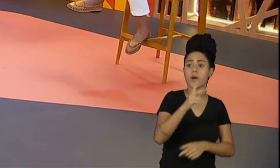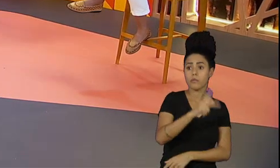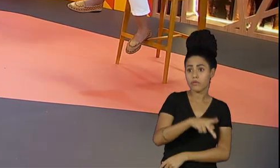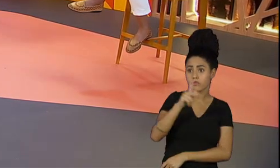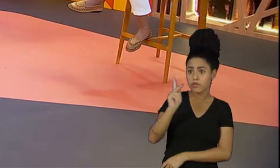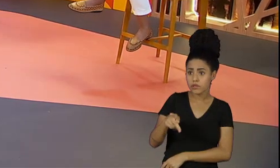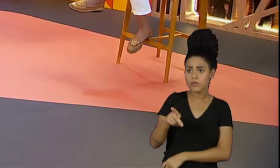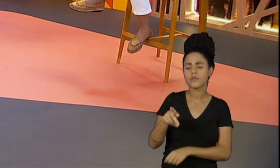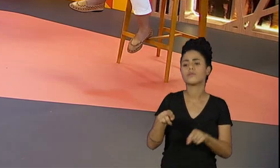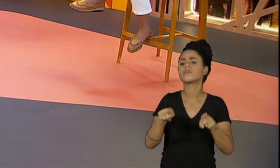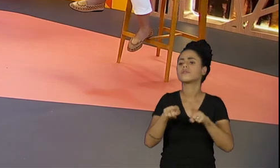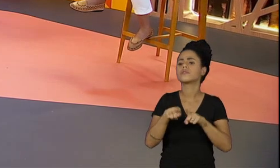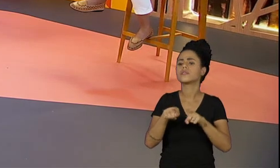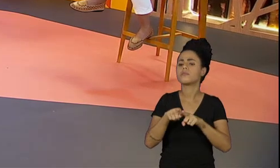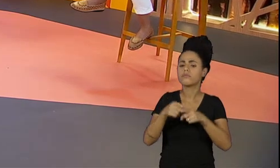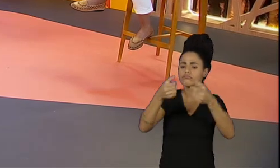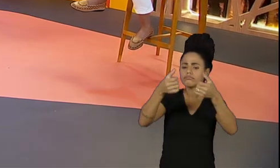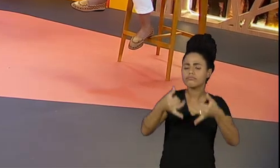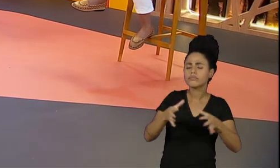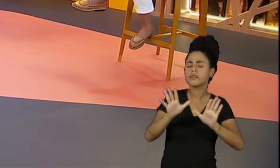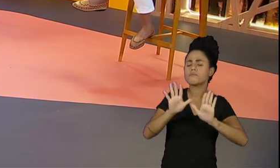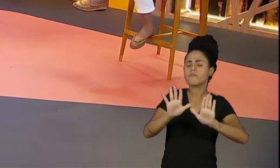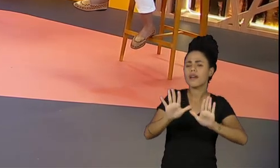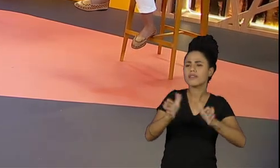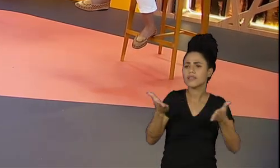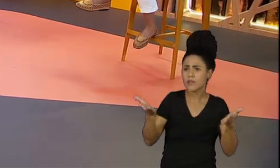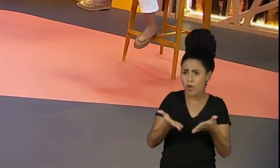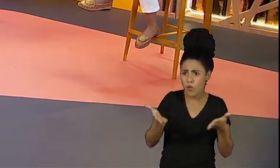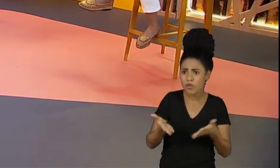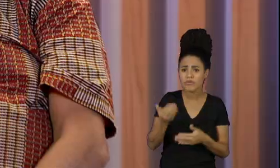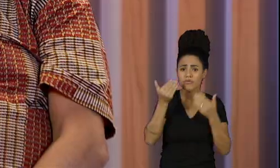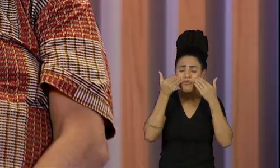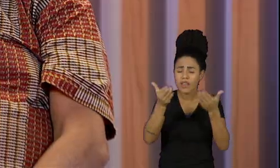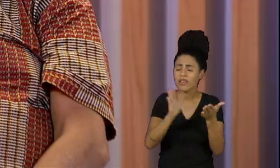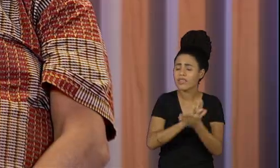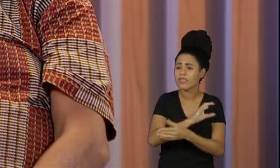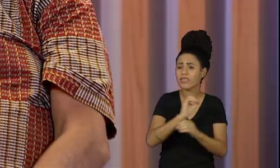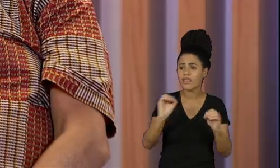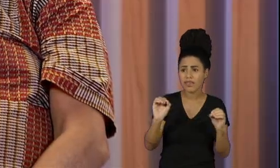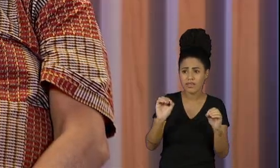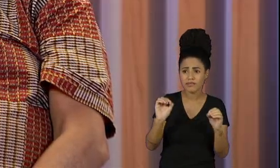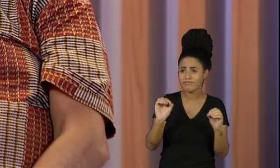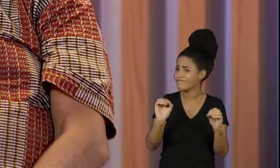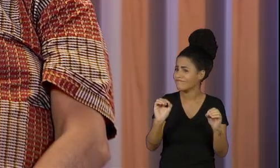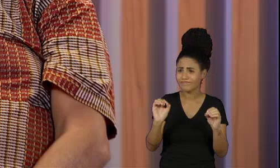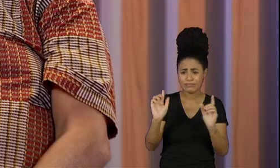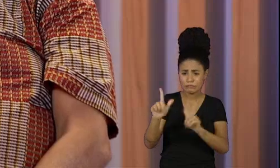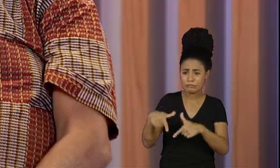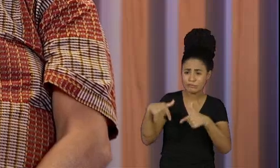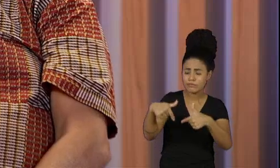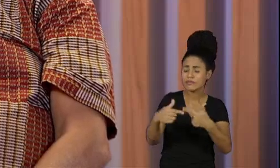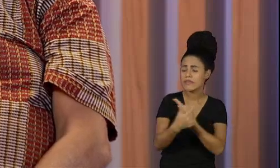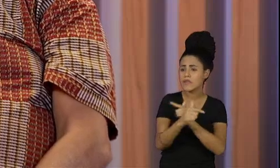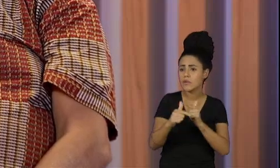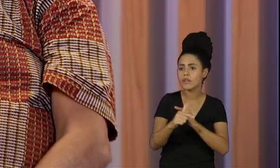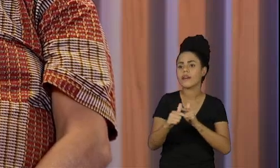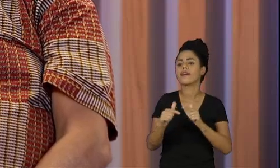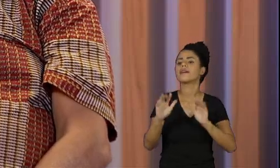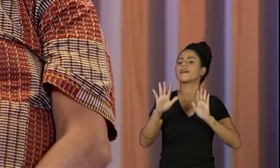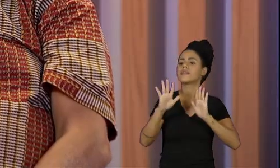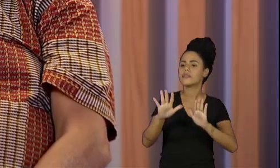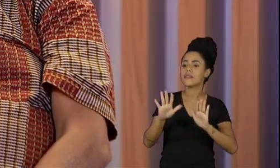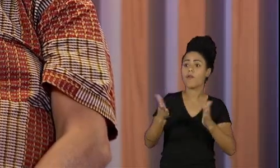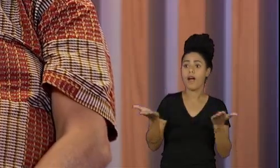se empenhado, mas oficialmente a gente não vê uma grande ação. Então, pelo menos